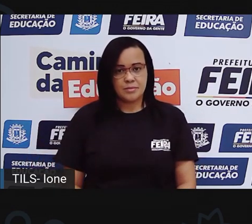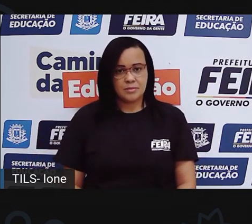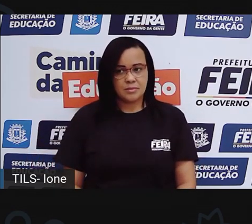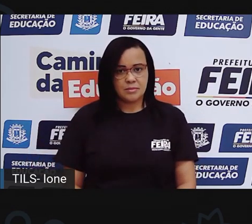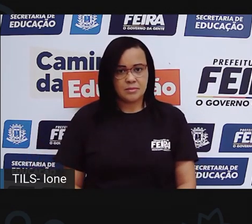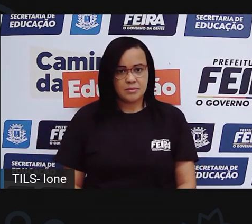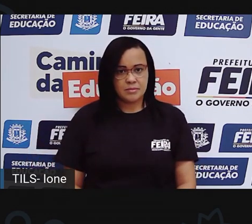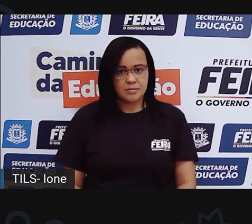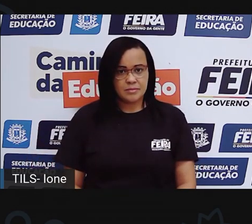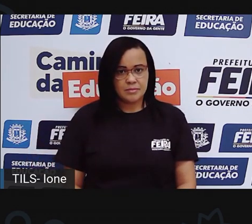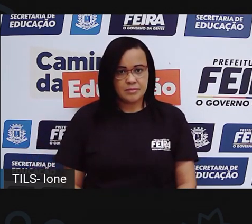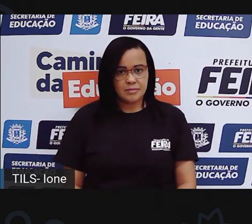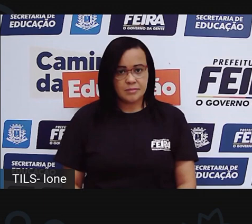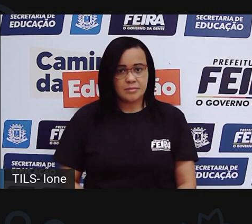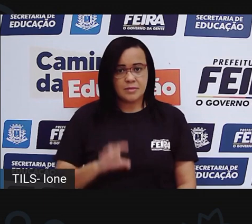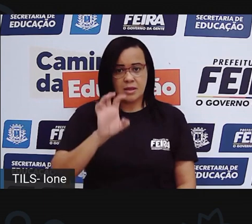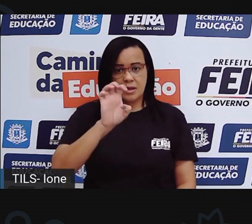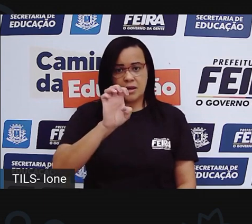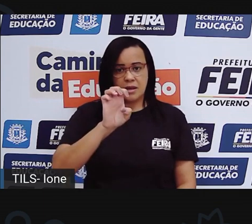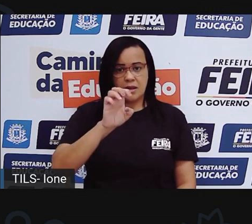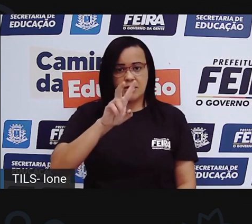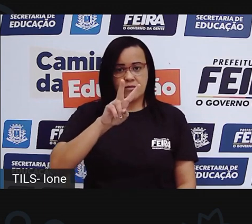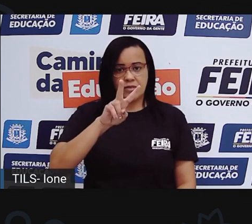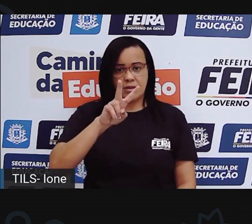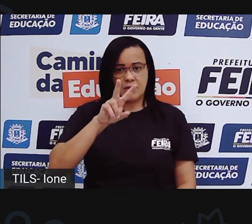Vou colocar primeiro o EVA, certo?